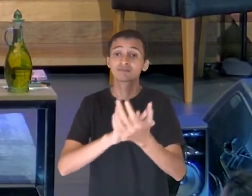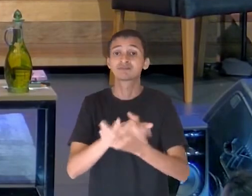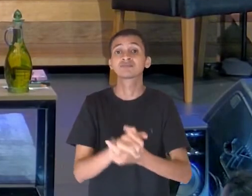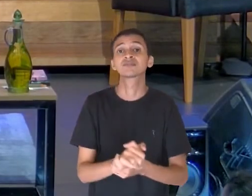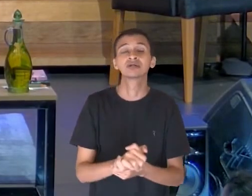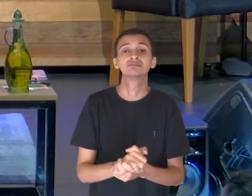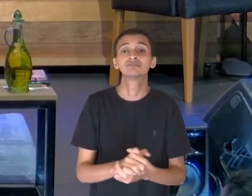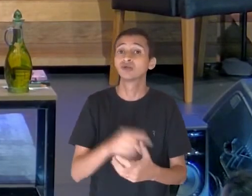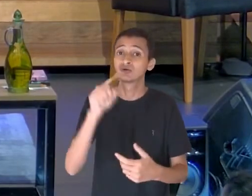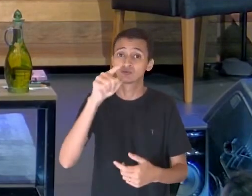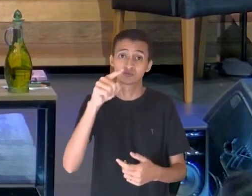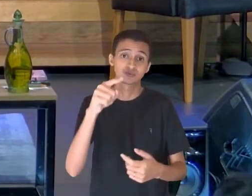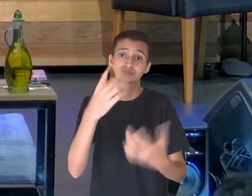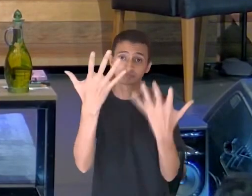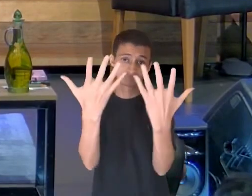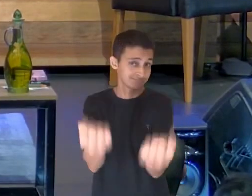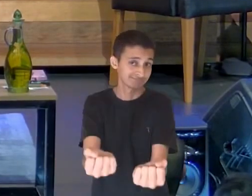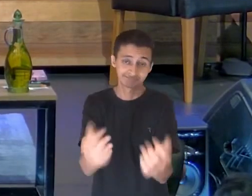Você não colheu.